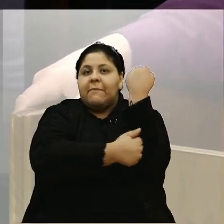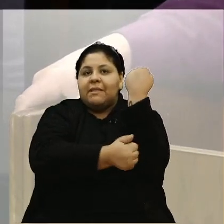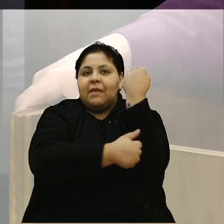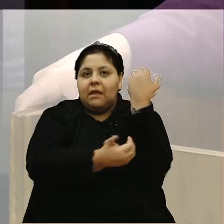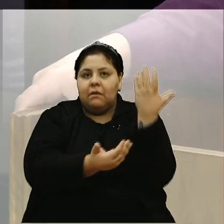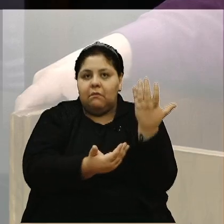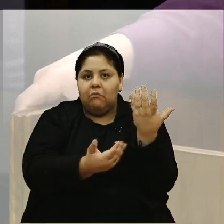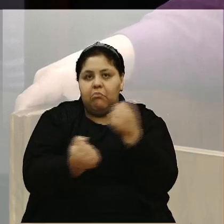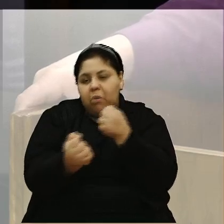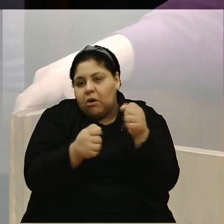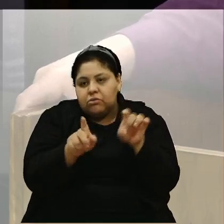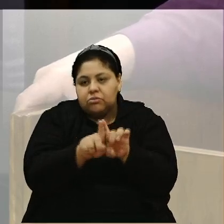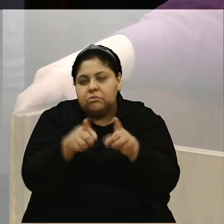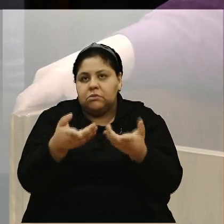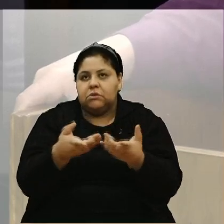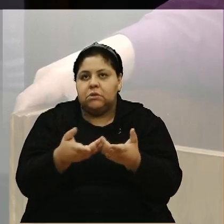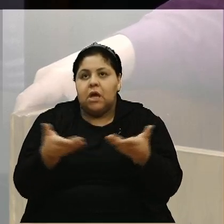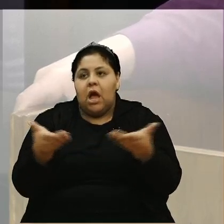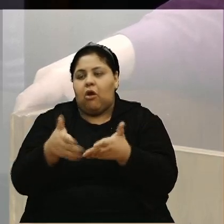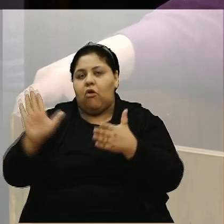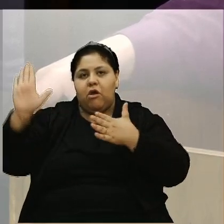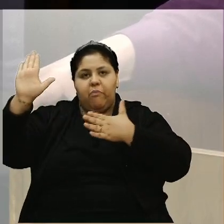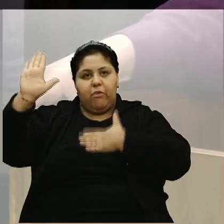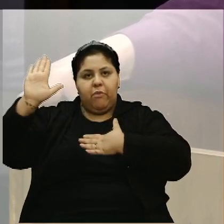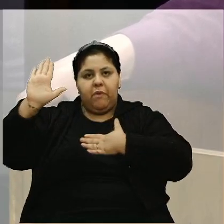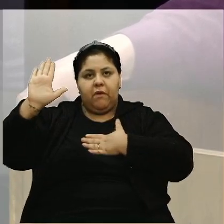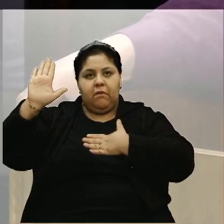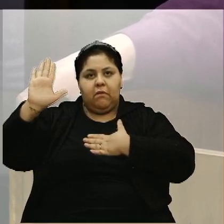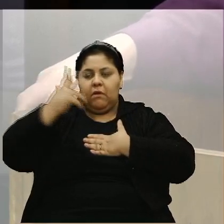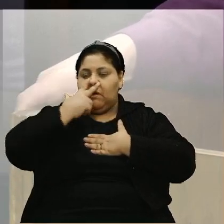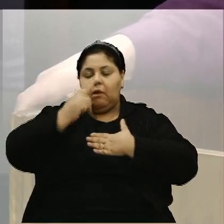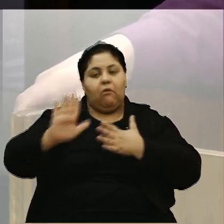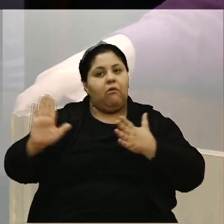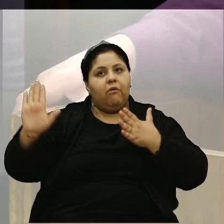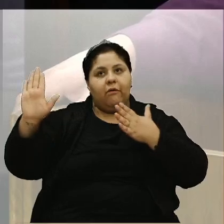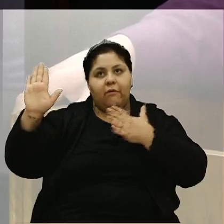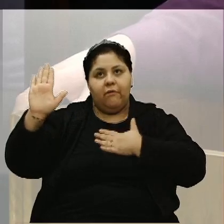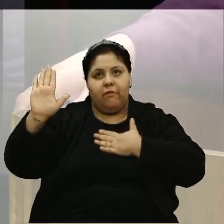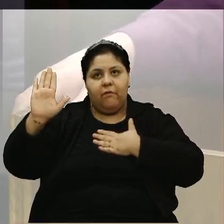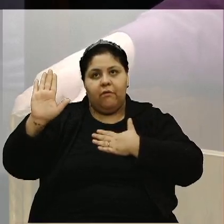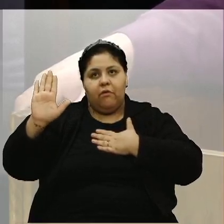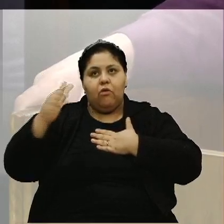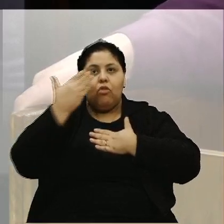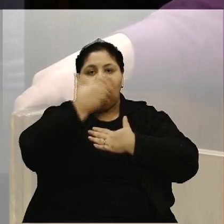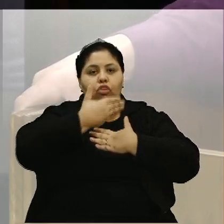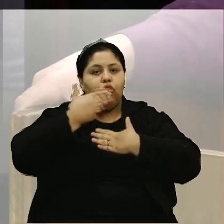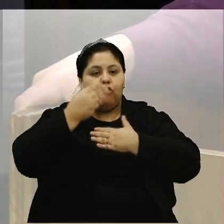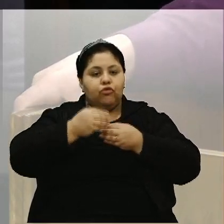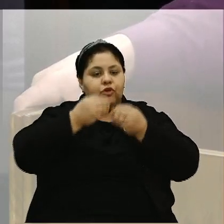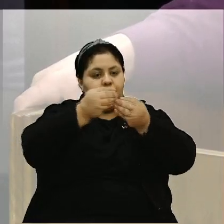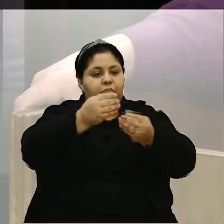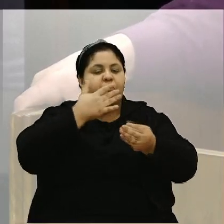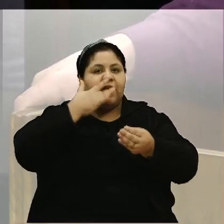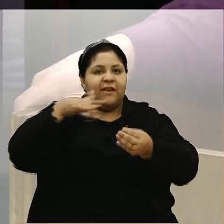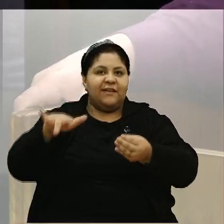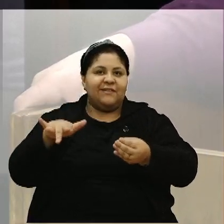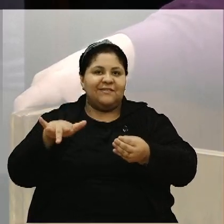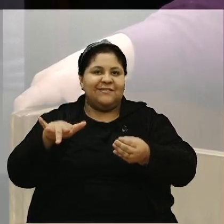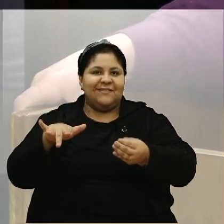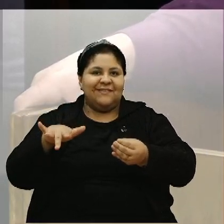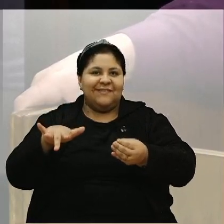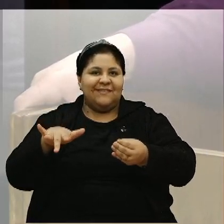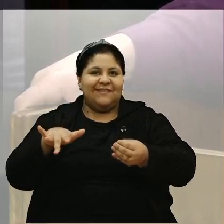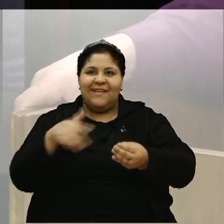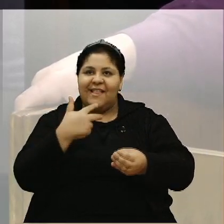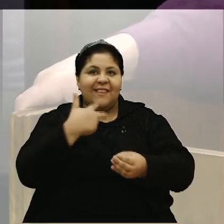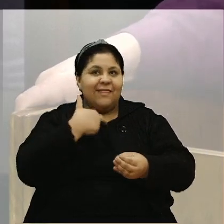Agora, deixar na promessa é que nem tu prometer uma bala para uma criança e depois não poder. Na política